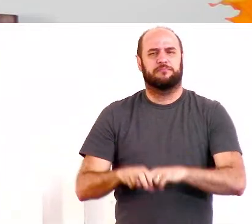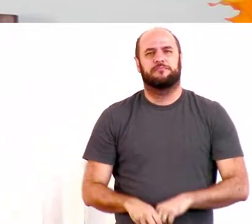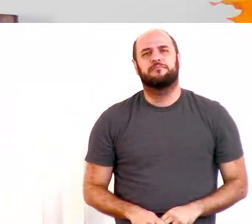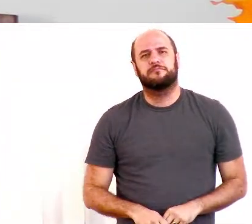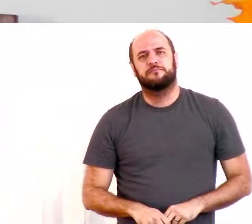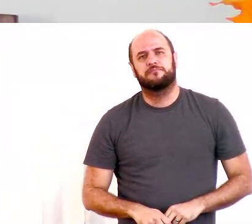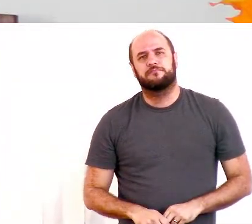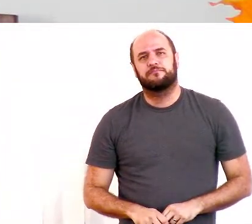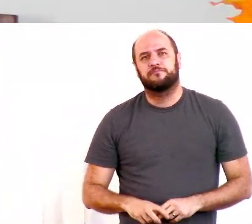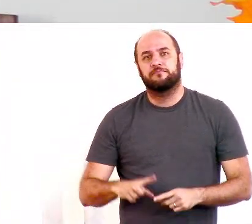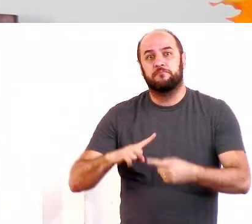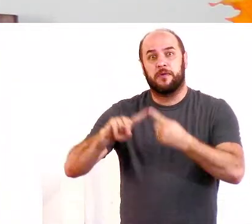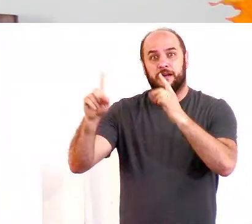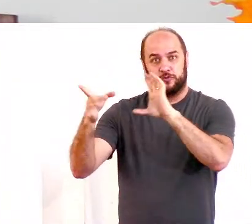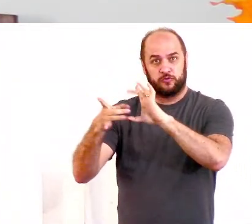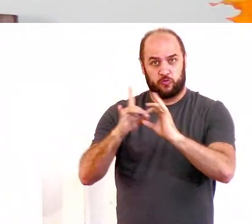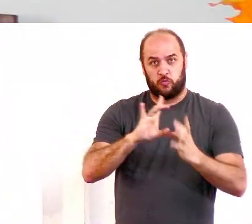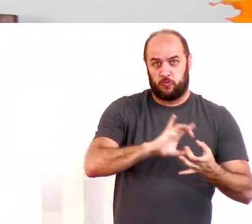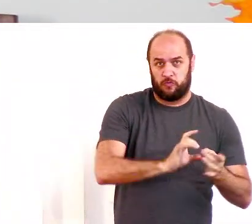dela para onde?